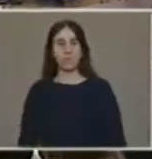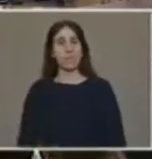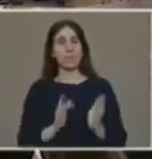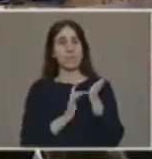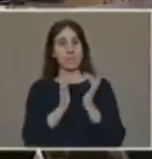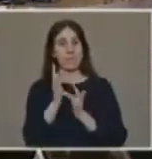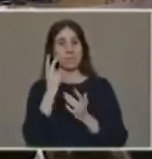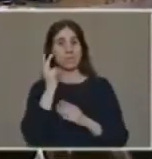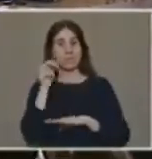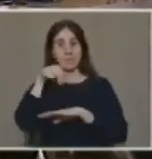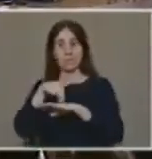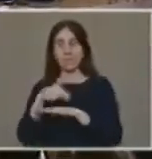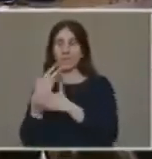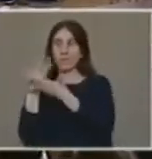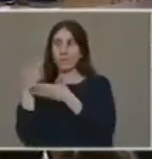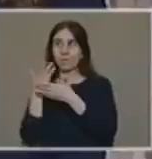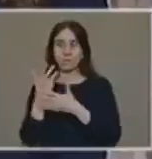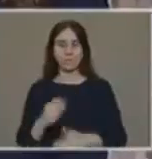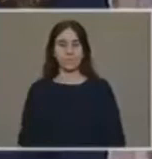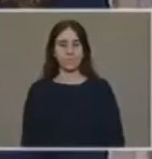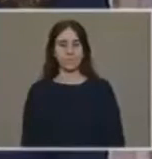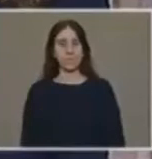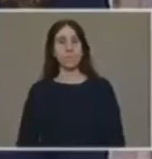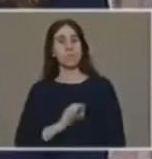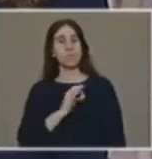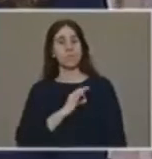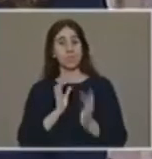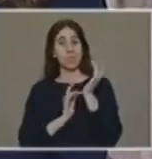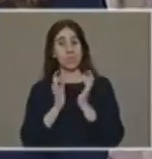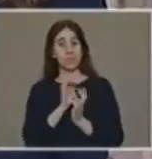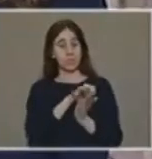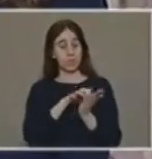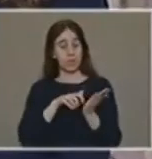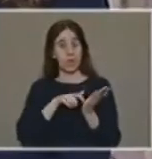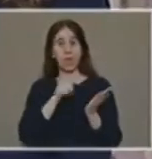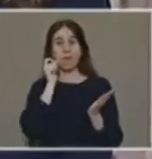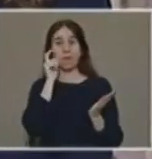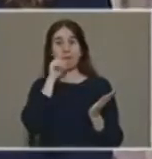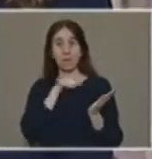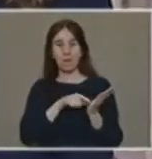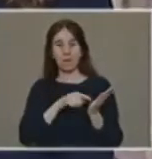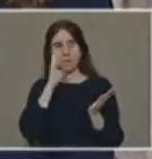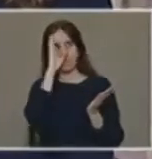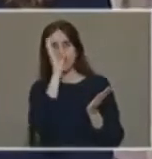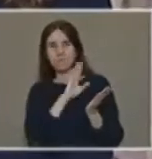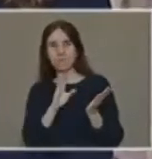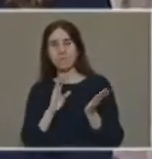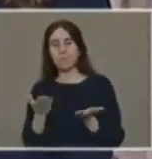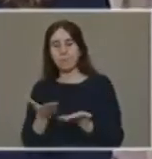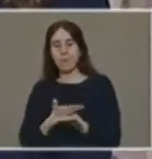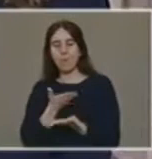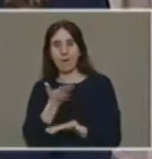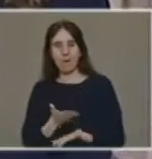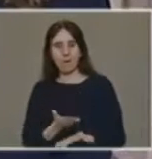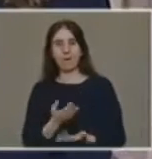ressuscitado, ouvi-nos. Pelos que encontram Jesus Cristo nas Escrituras, pelos que o reconhecem a partir do pão